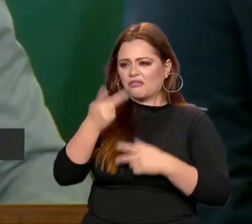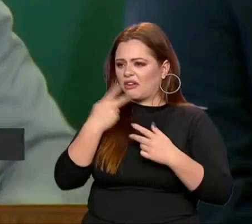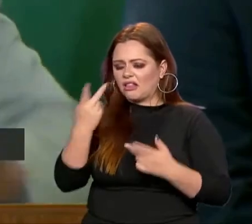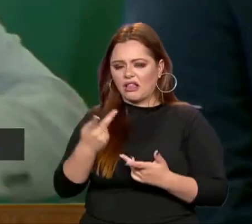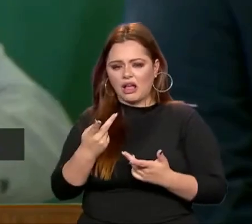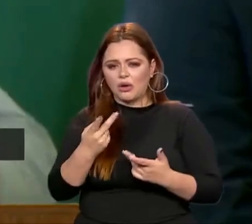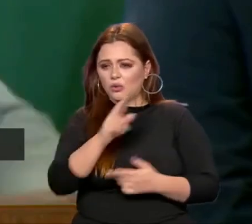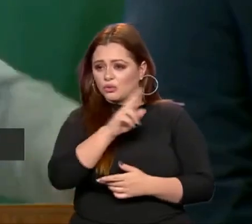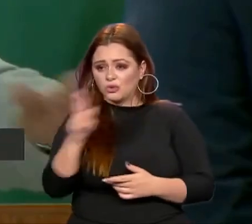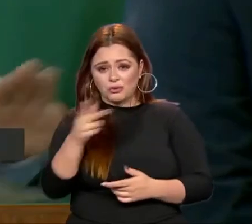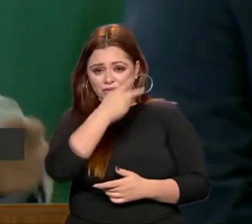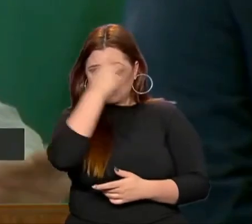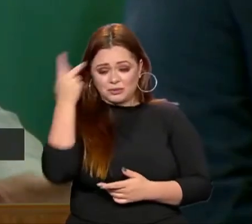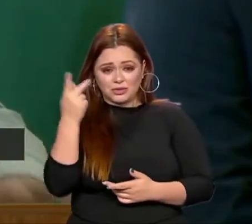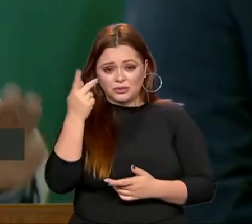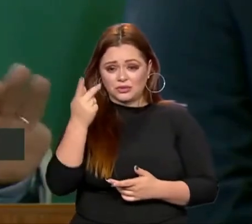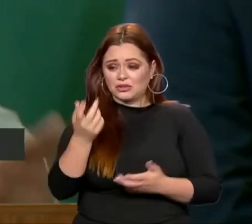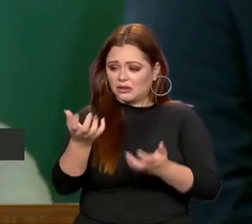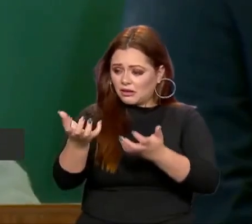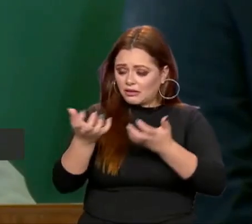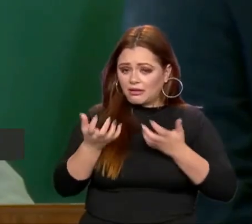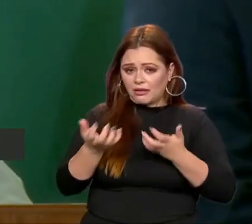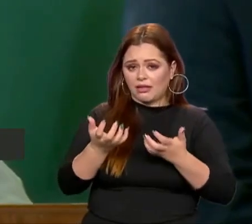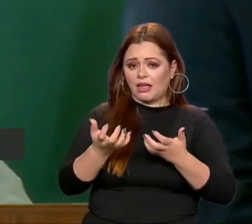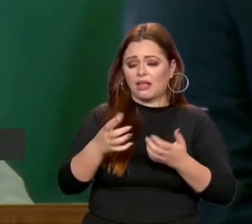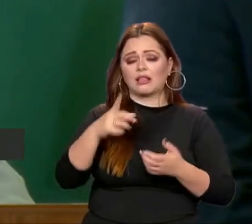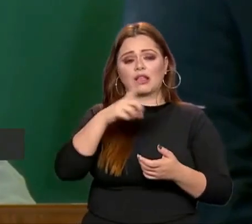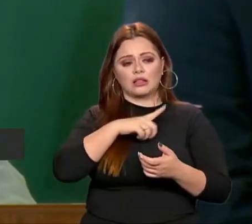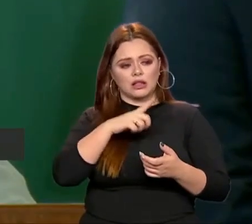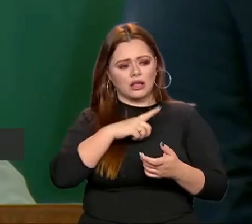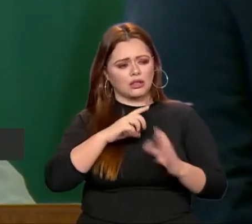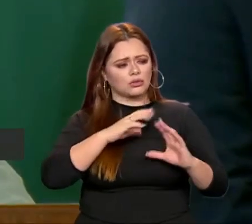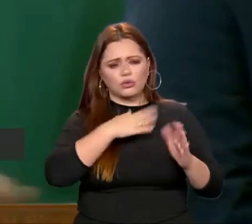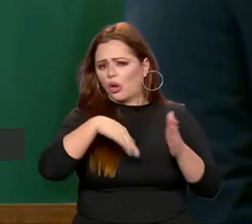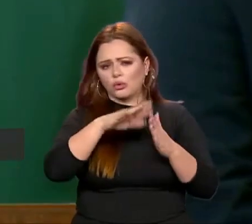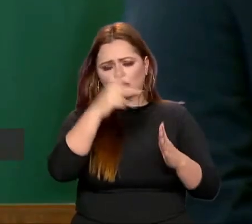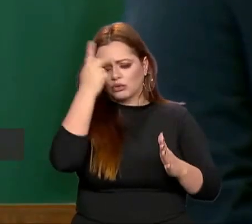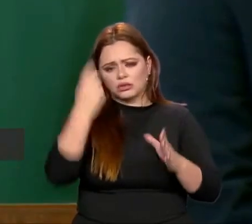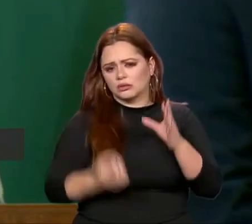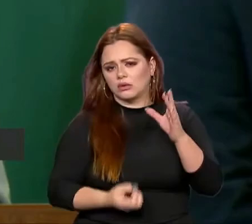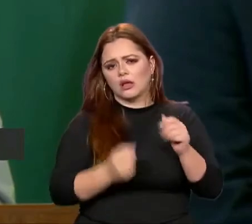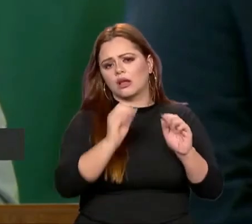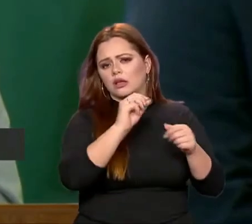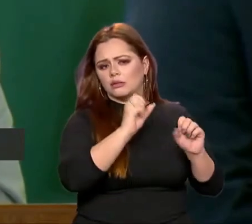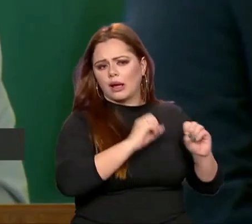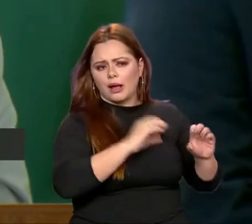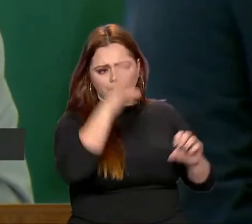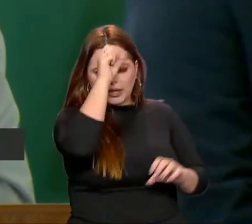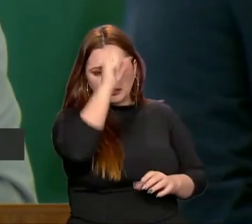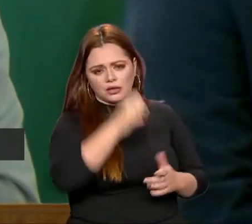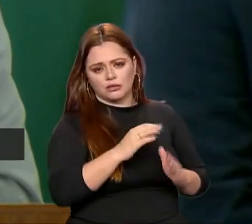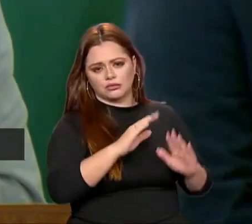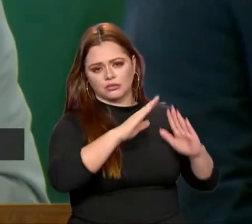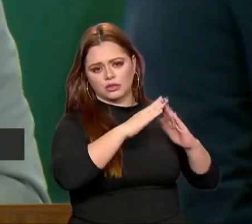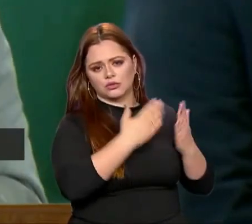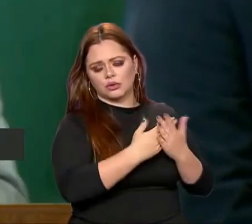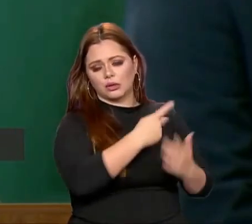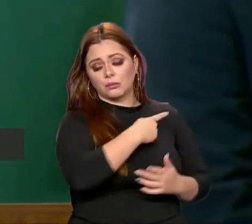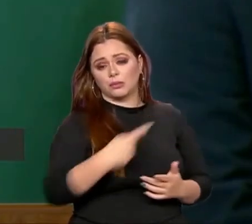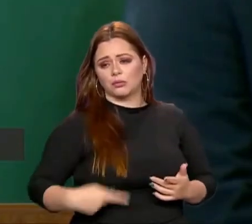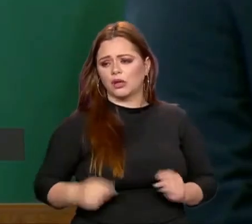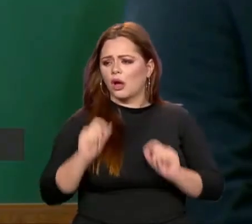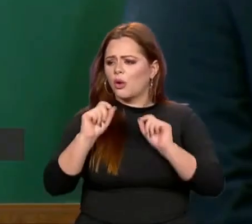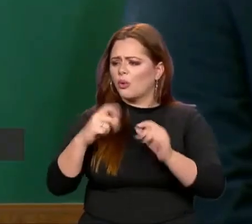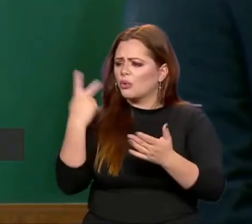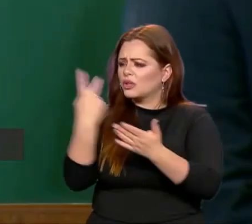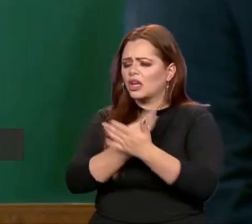Fernandes todos eles têm origem na escola pública o que aconteceu que